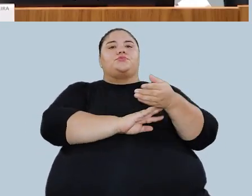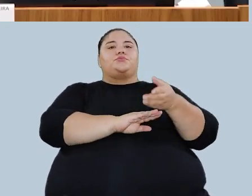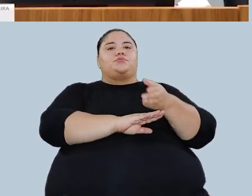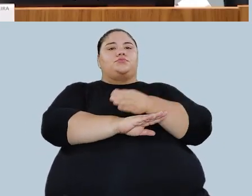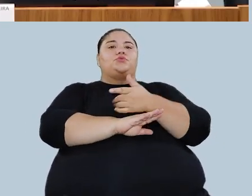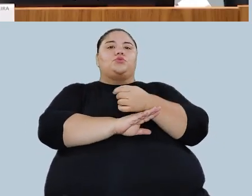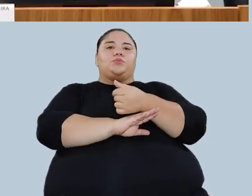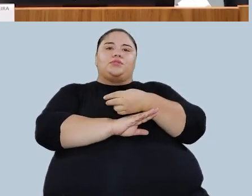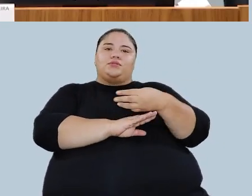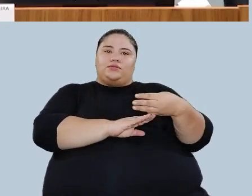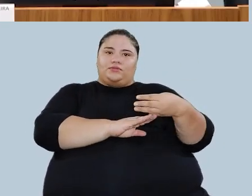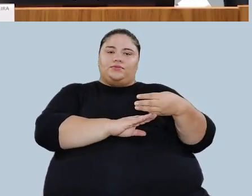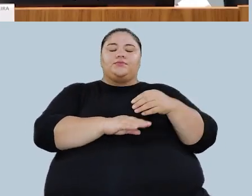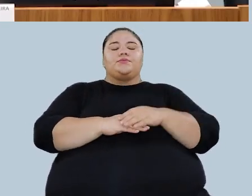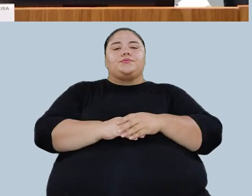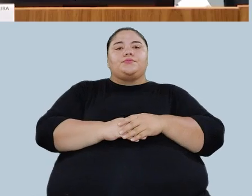2033. Então,